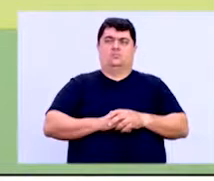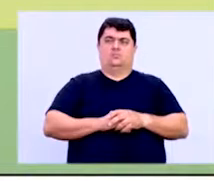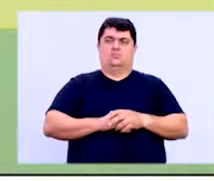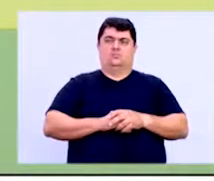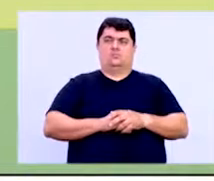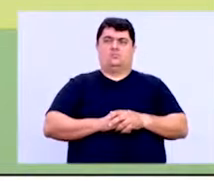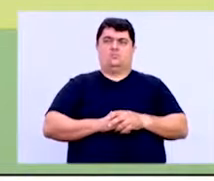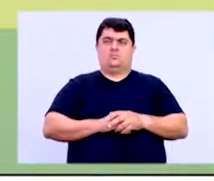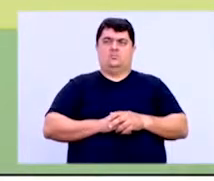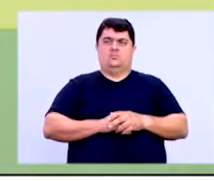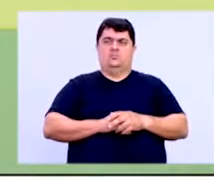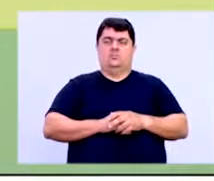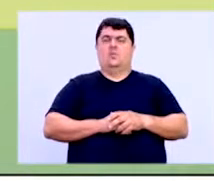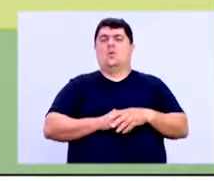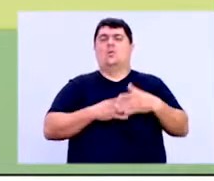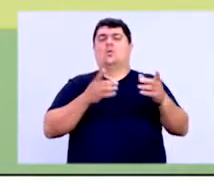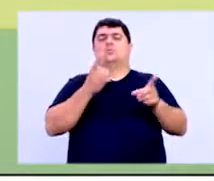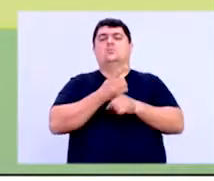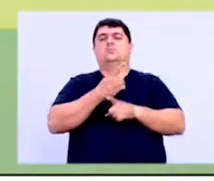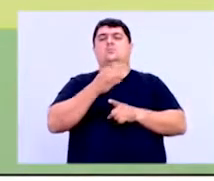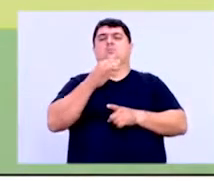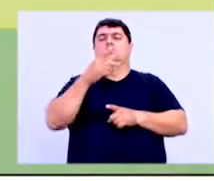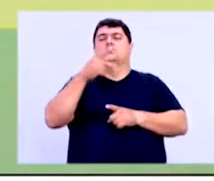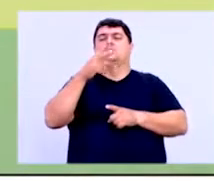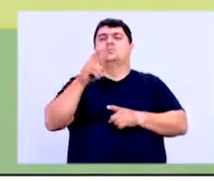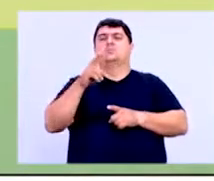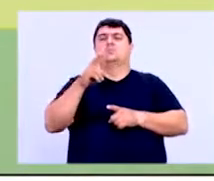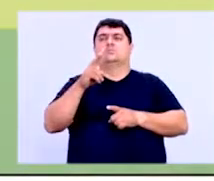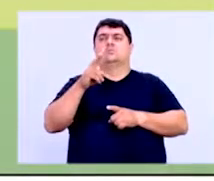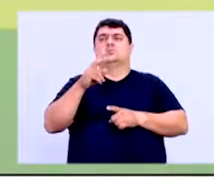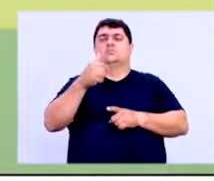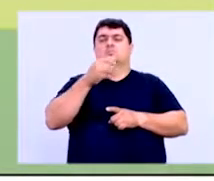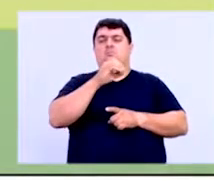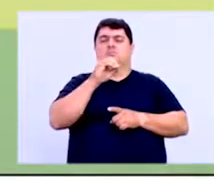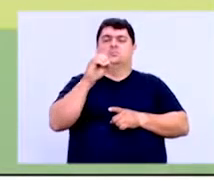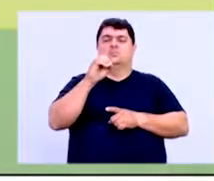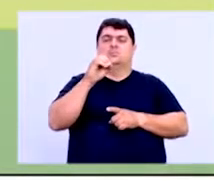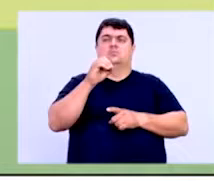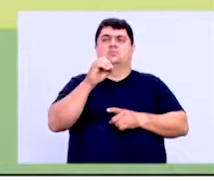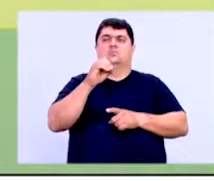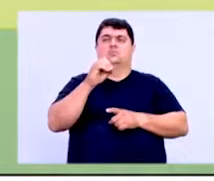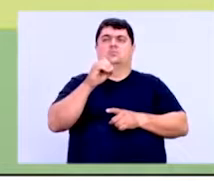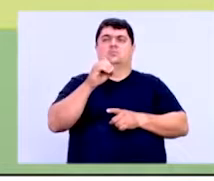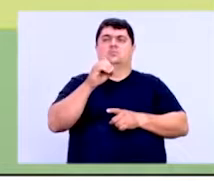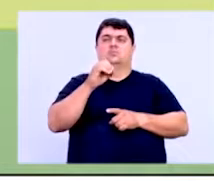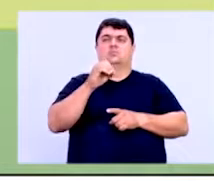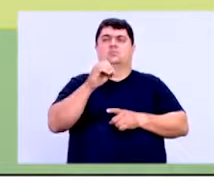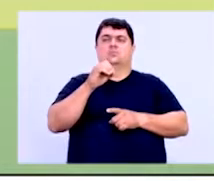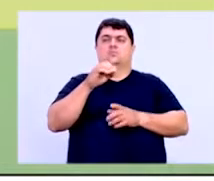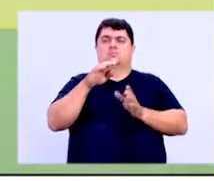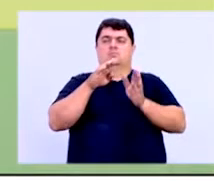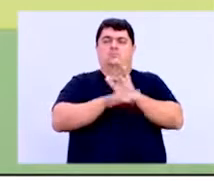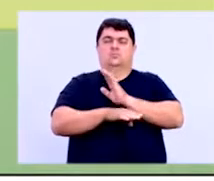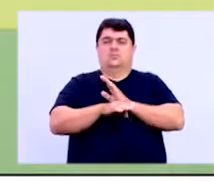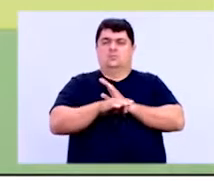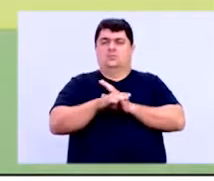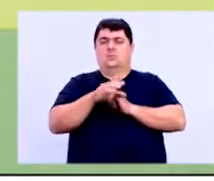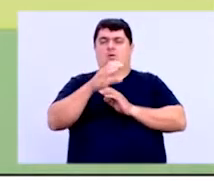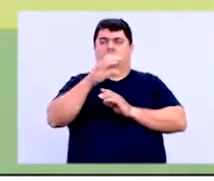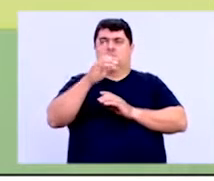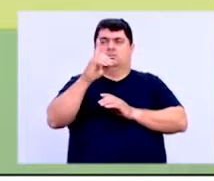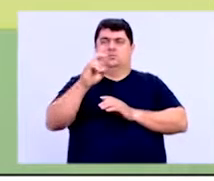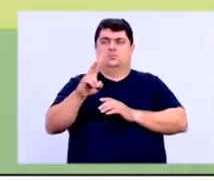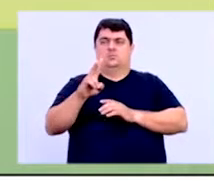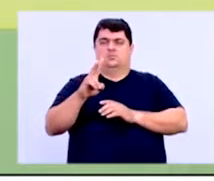de contribuição. Qual foi o preço de venda praticado? 100. 100. Menos custos e despesas